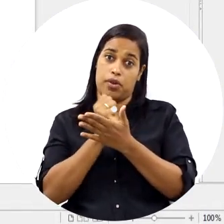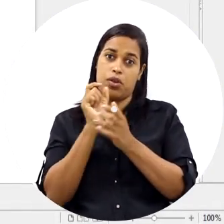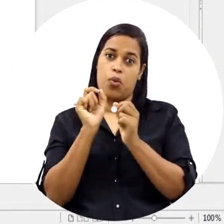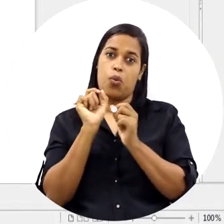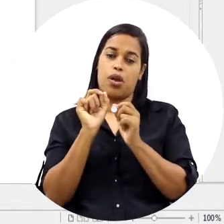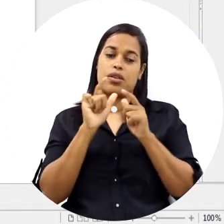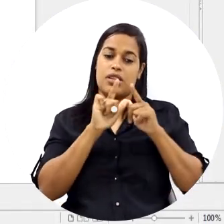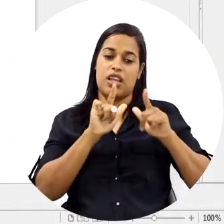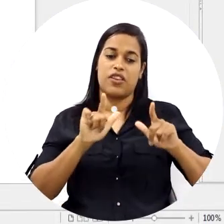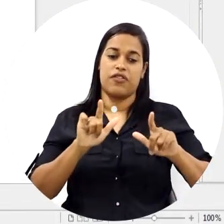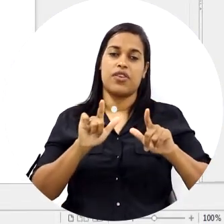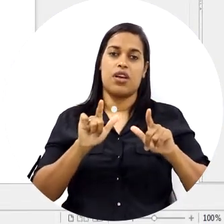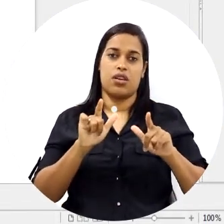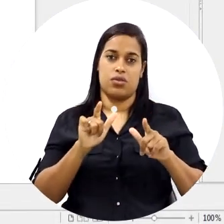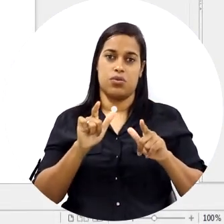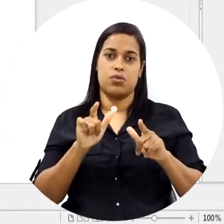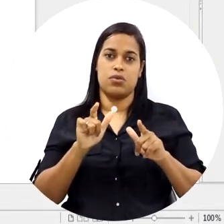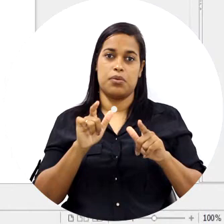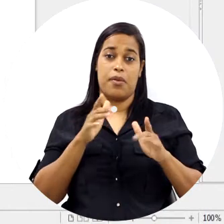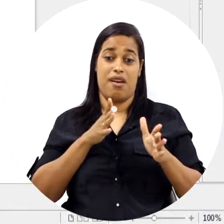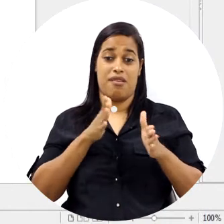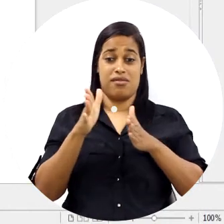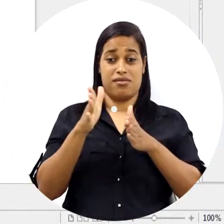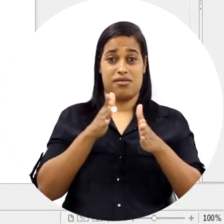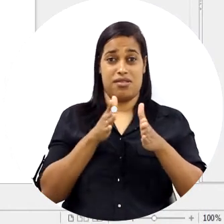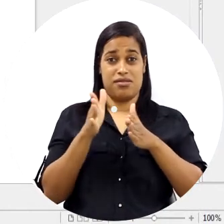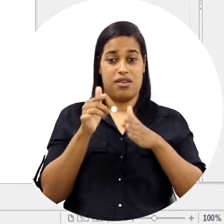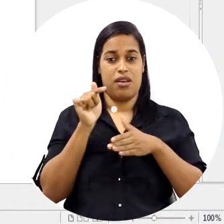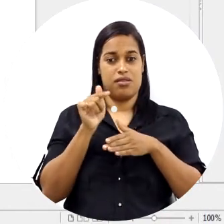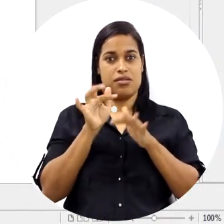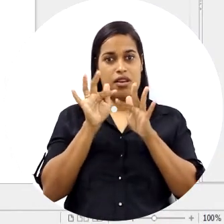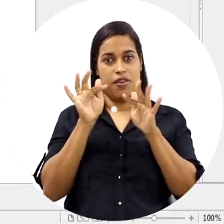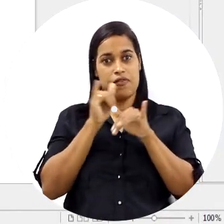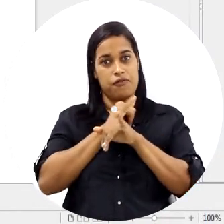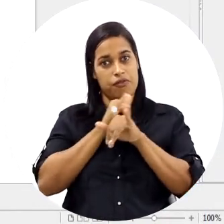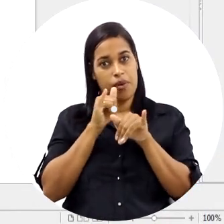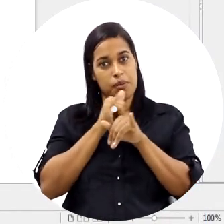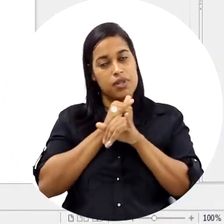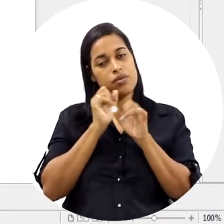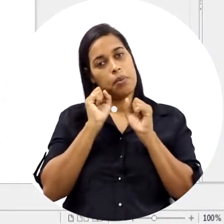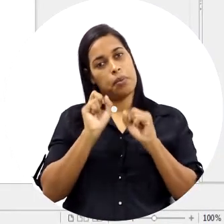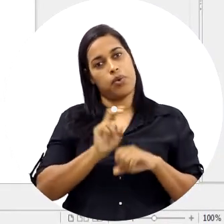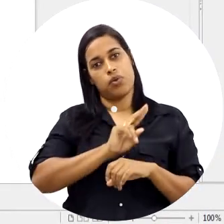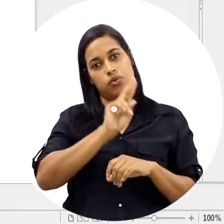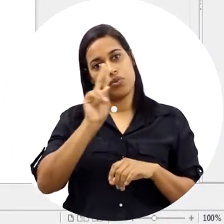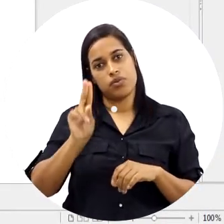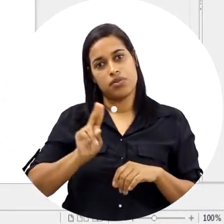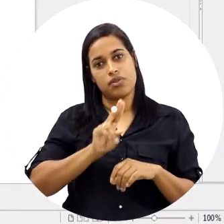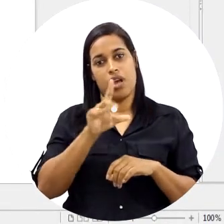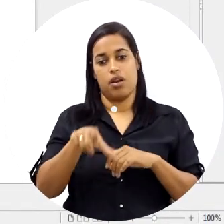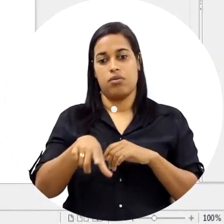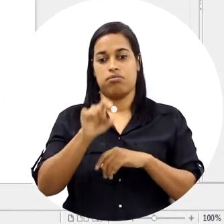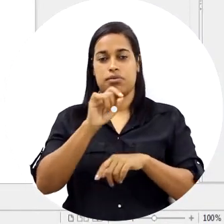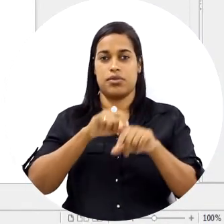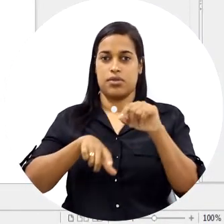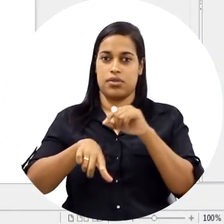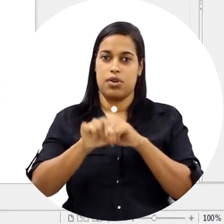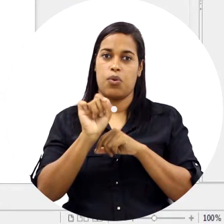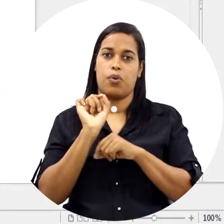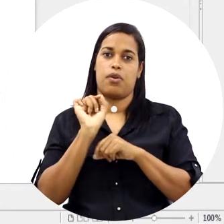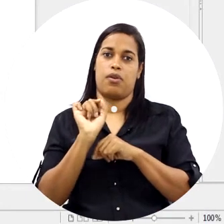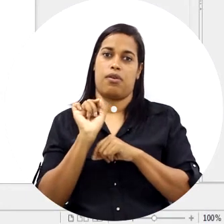certificado, um exemplo de um certificado. Para acessar essa fonte de dados, a gente pode utilizar a opção